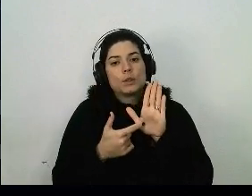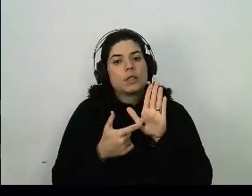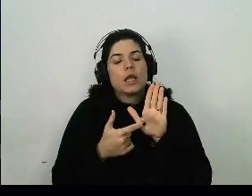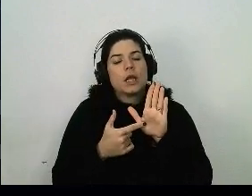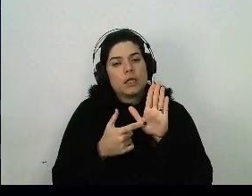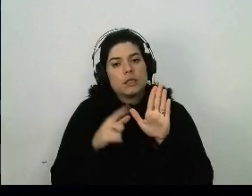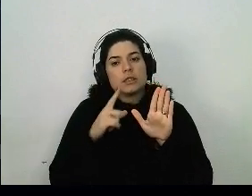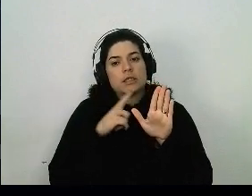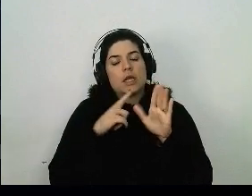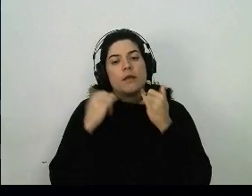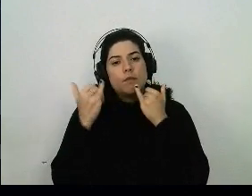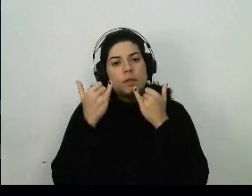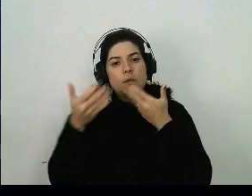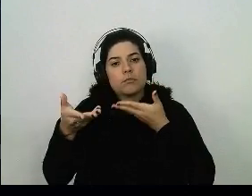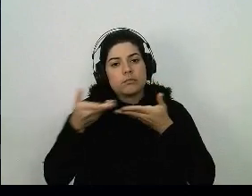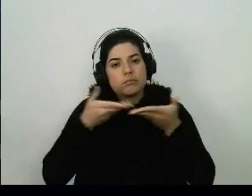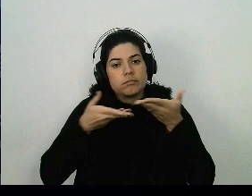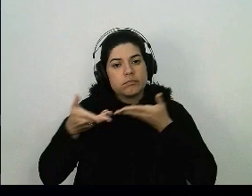dados.